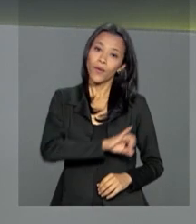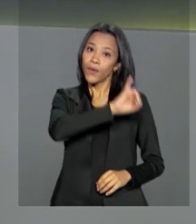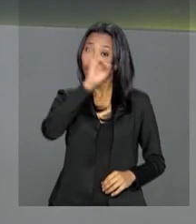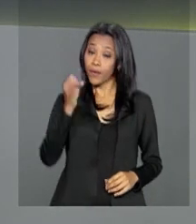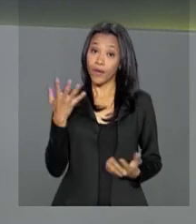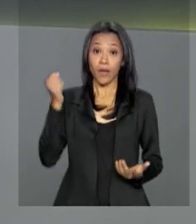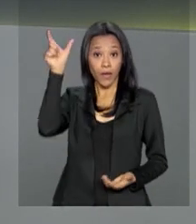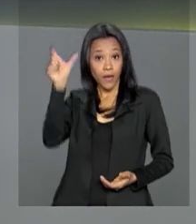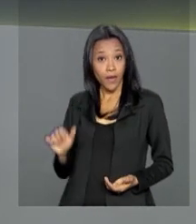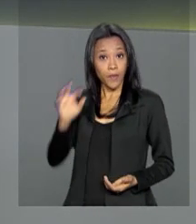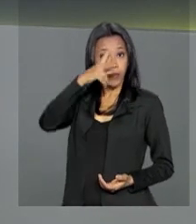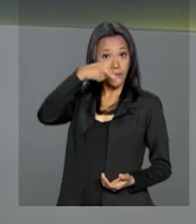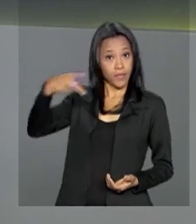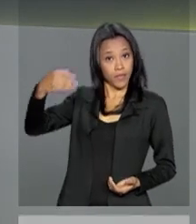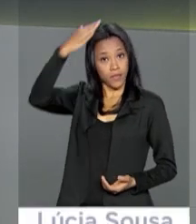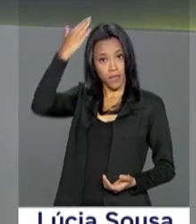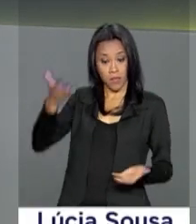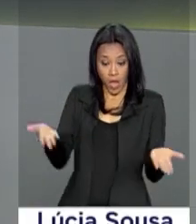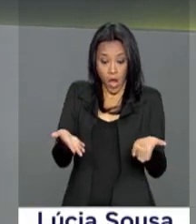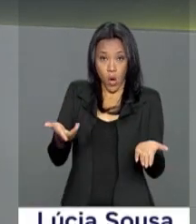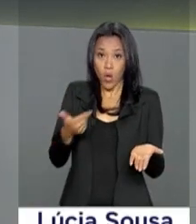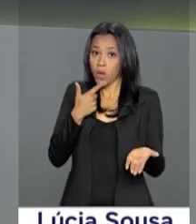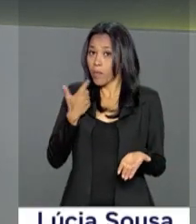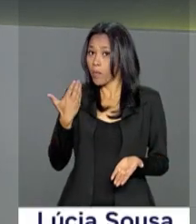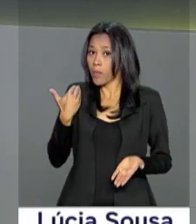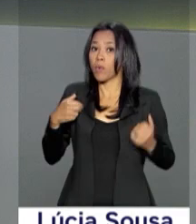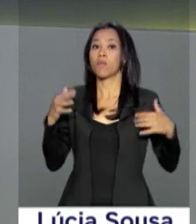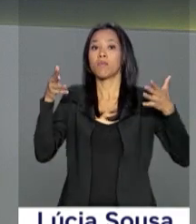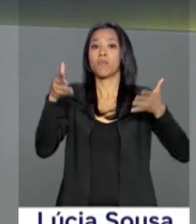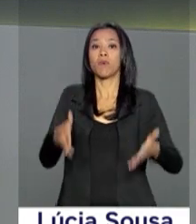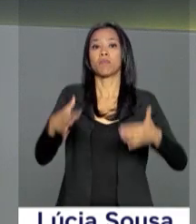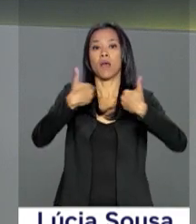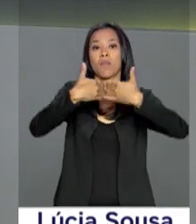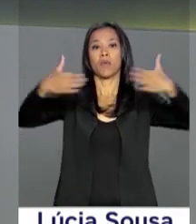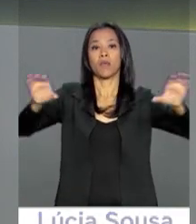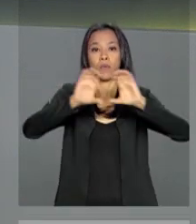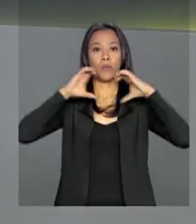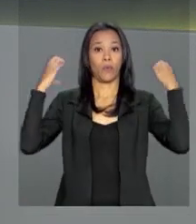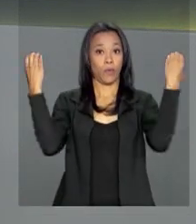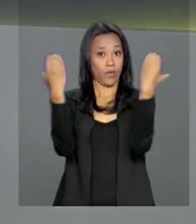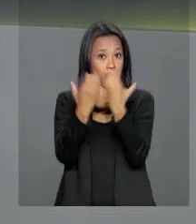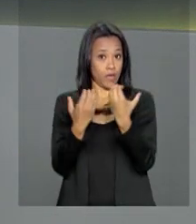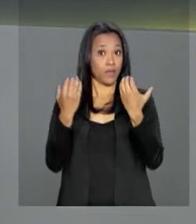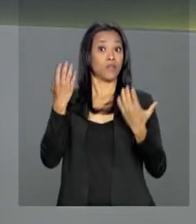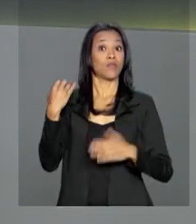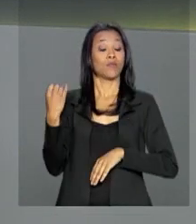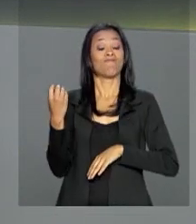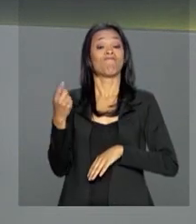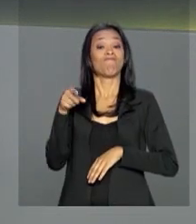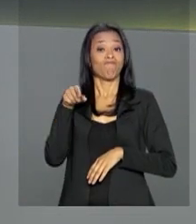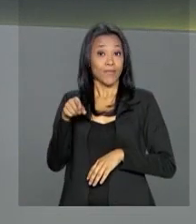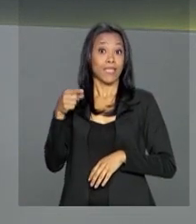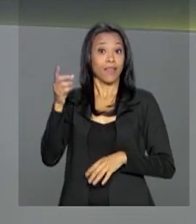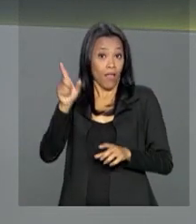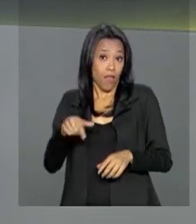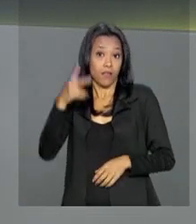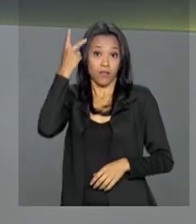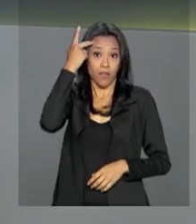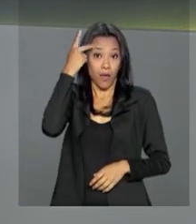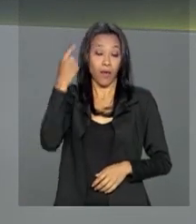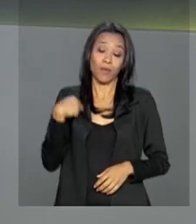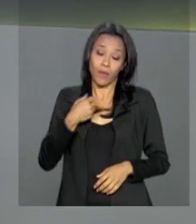Olá, o presidente Michel Temer participou agora há pouco da abertura do Congresso Aço Brasil, que acontece em São Paulo. O repórter Leandro